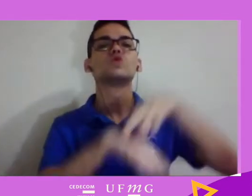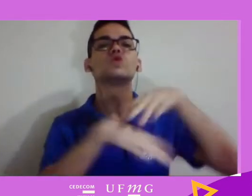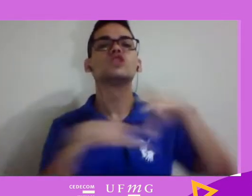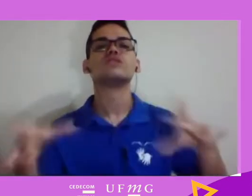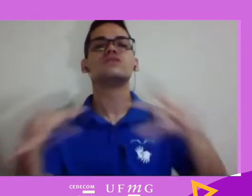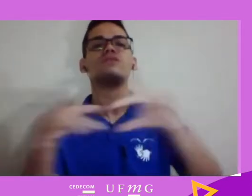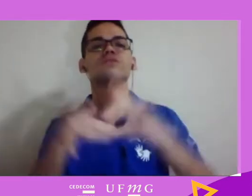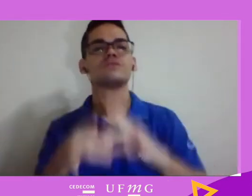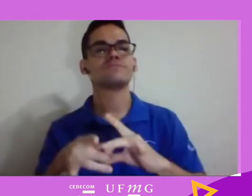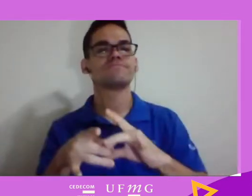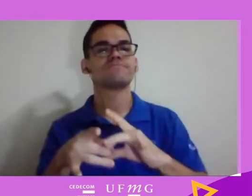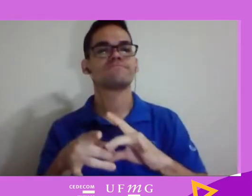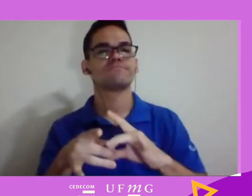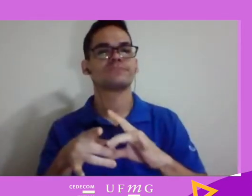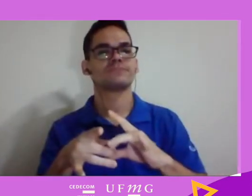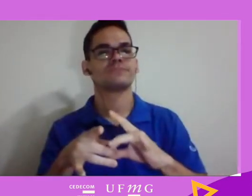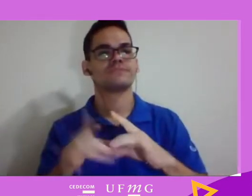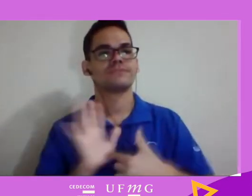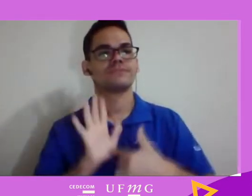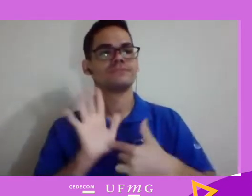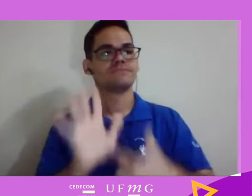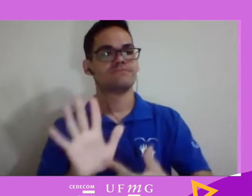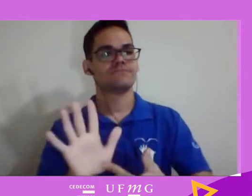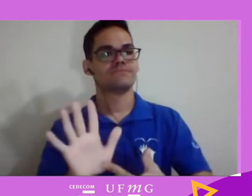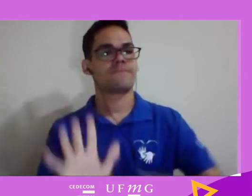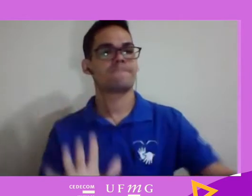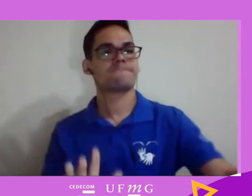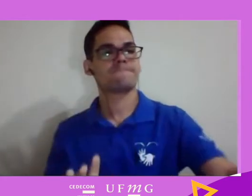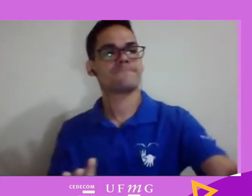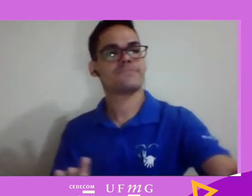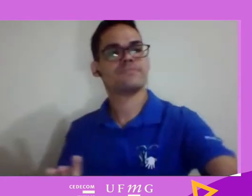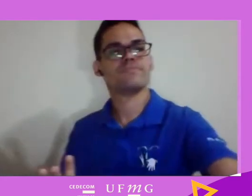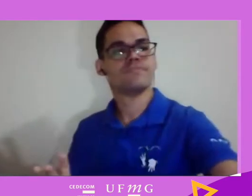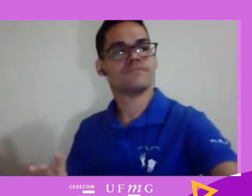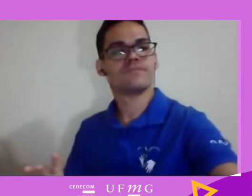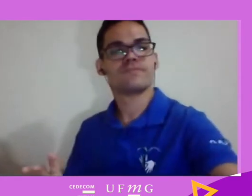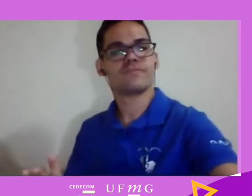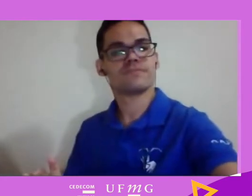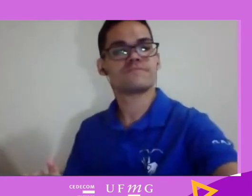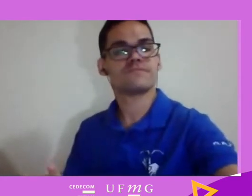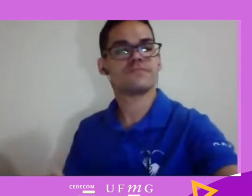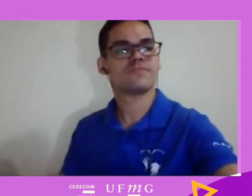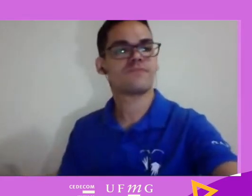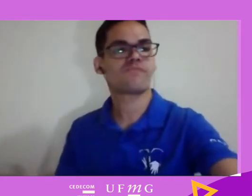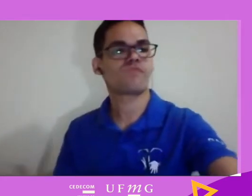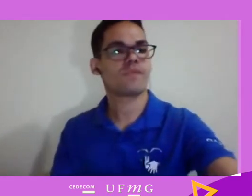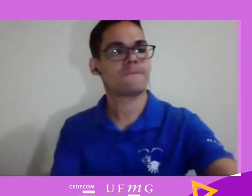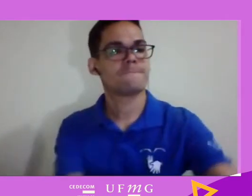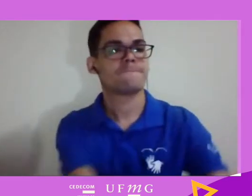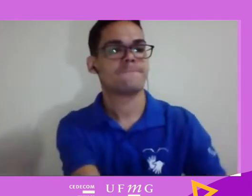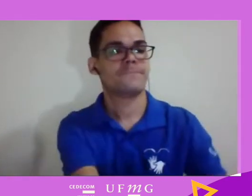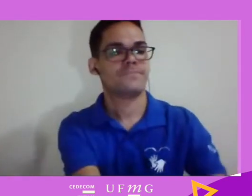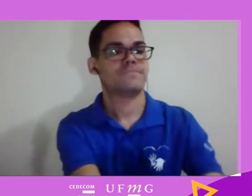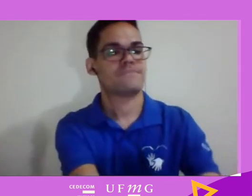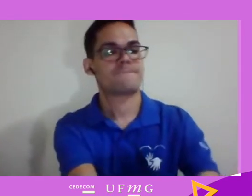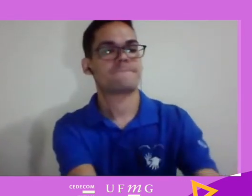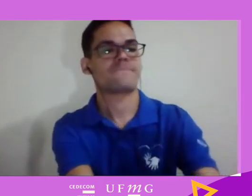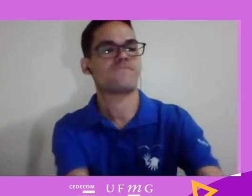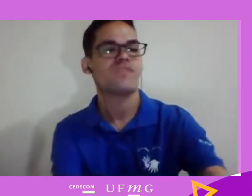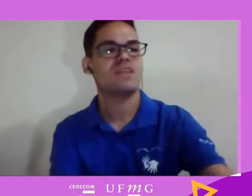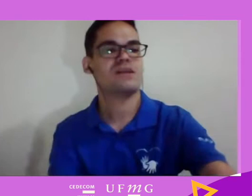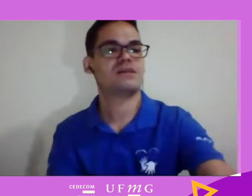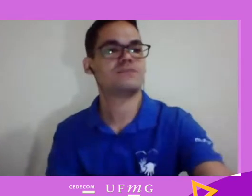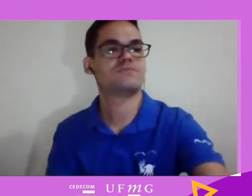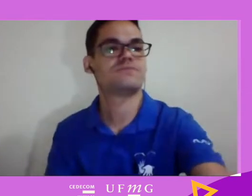afins, ainda que conflitantes. Muitas vezes a gente Sim. usa a hashtag para discordar, mas quando a gente discorda usando a hashtag, a